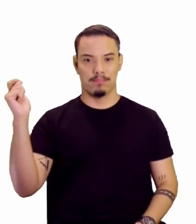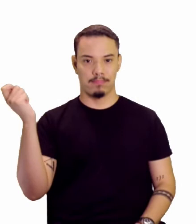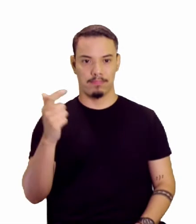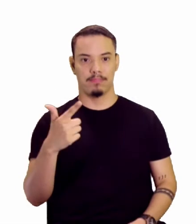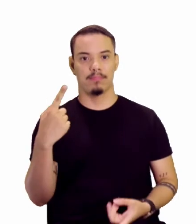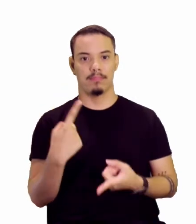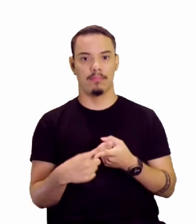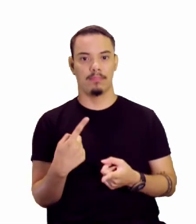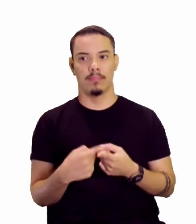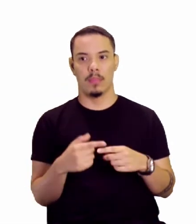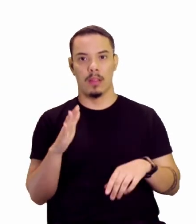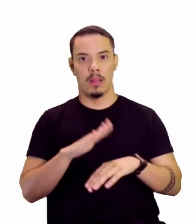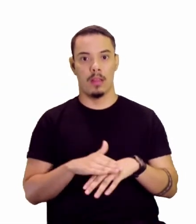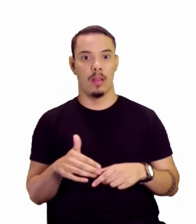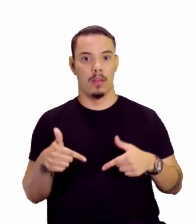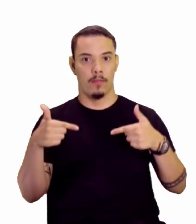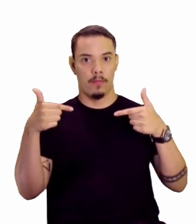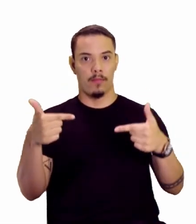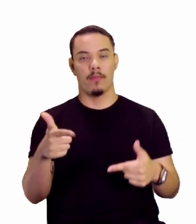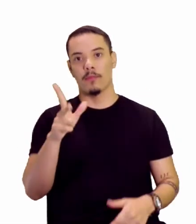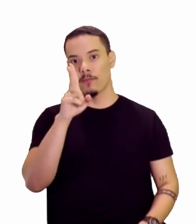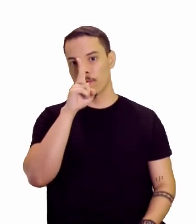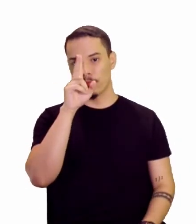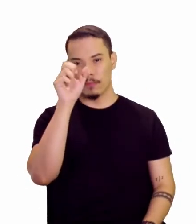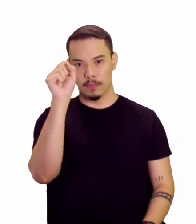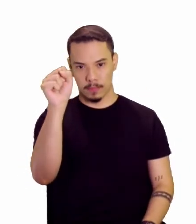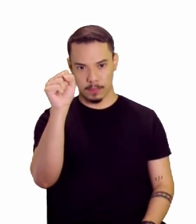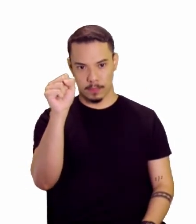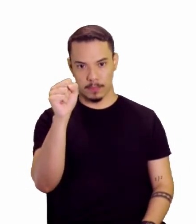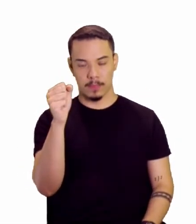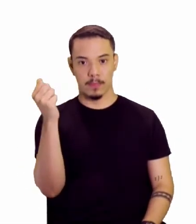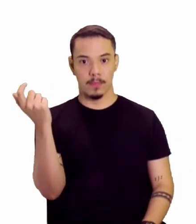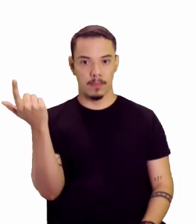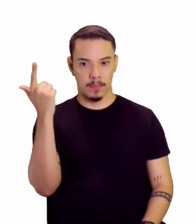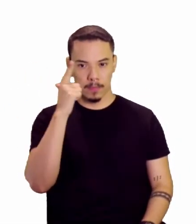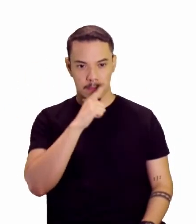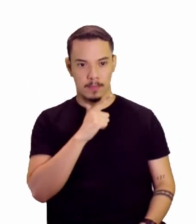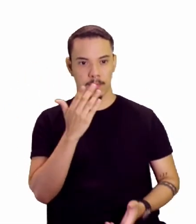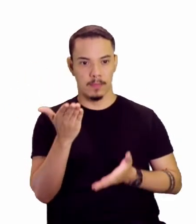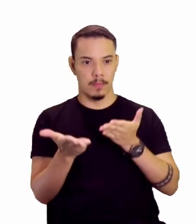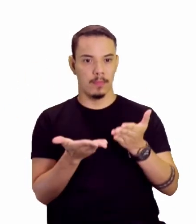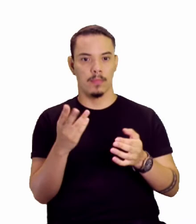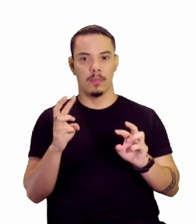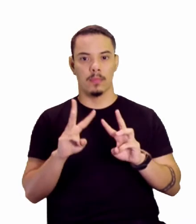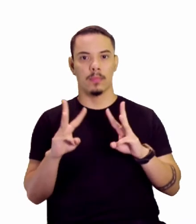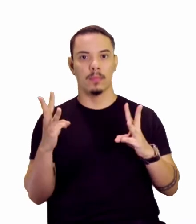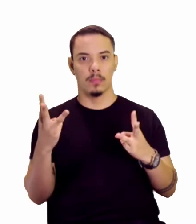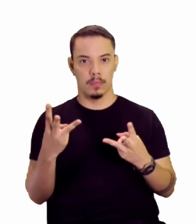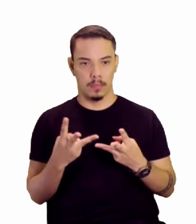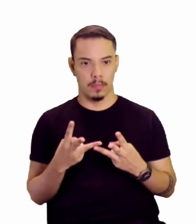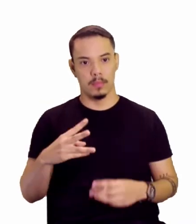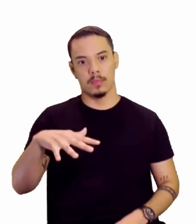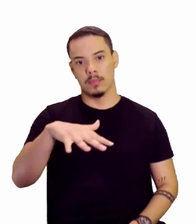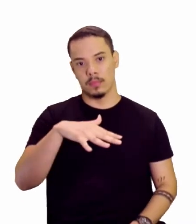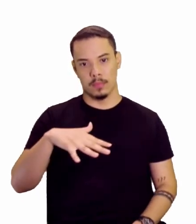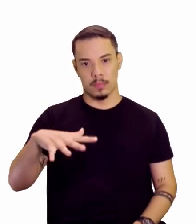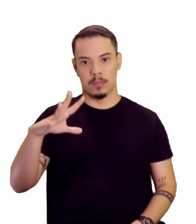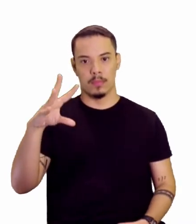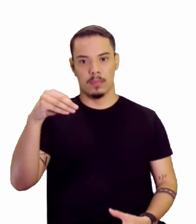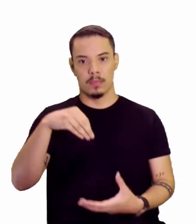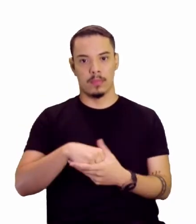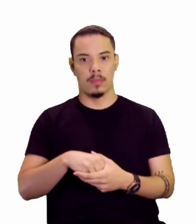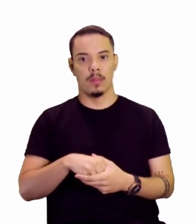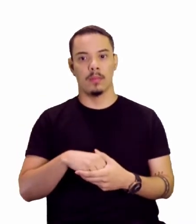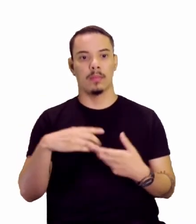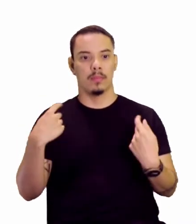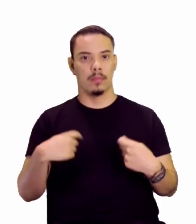devido à ação da força gravitacional, para que haja conservação da massa, a área da seção reta do filete